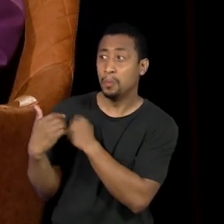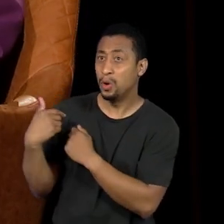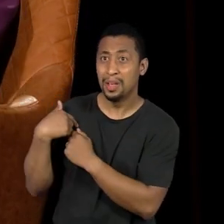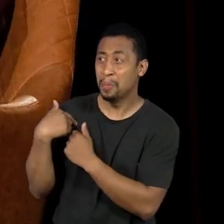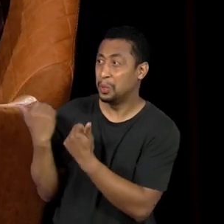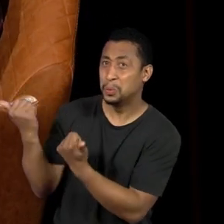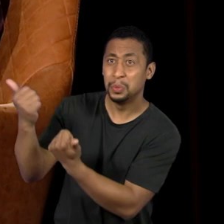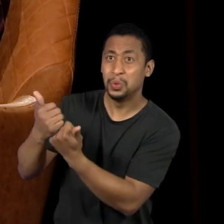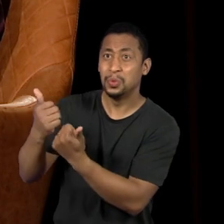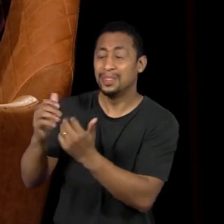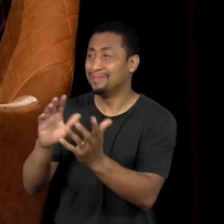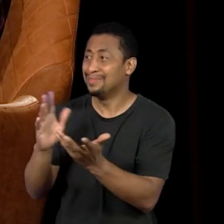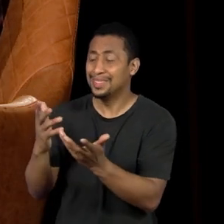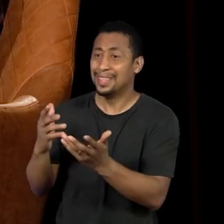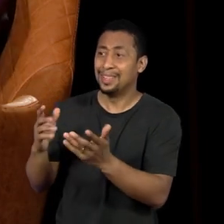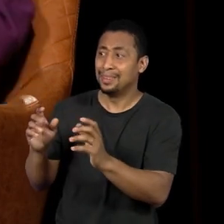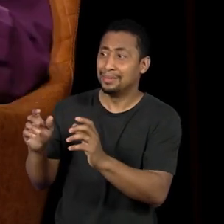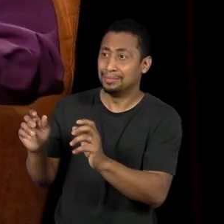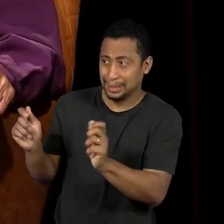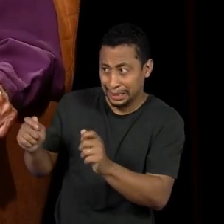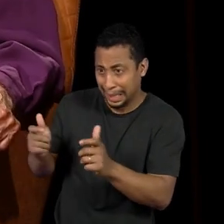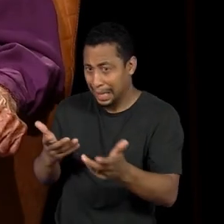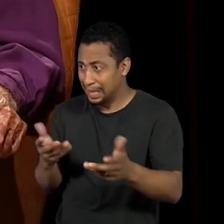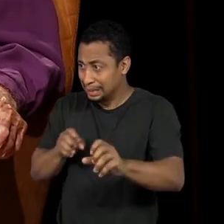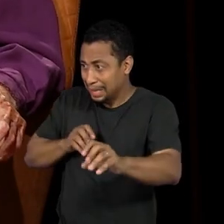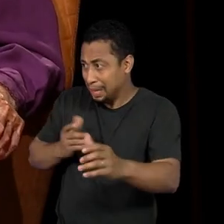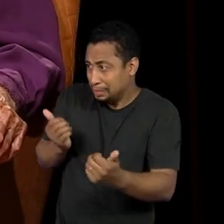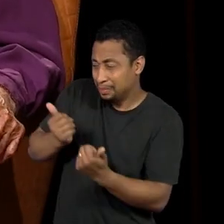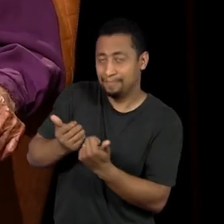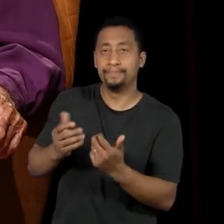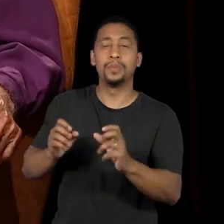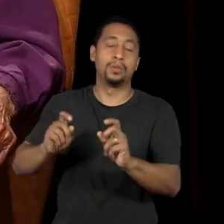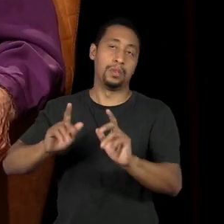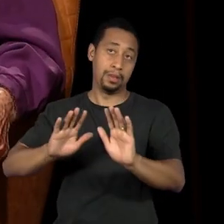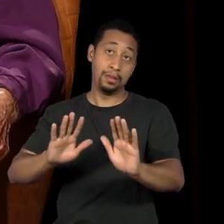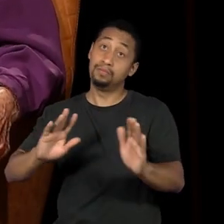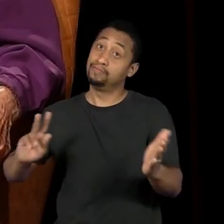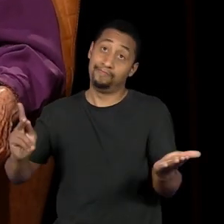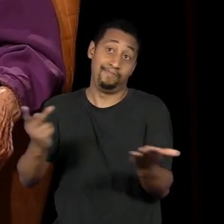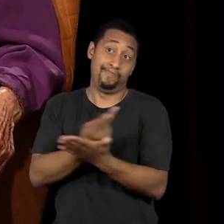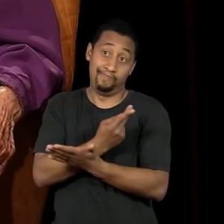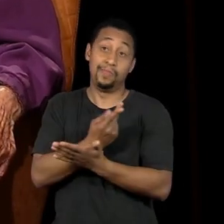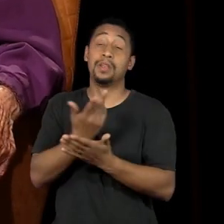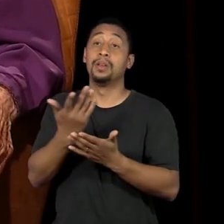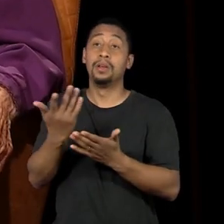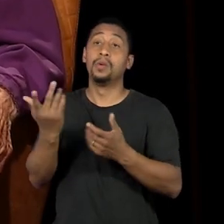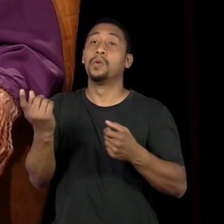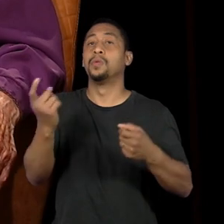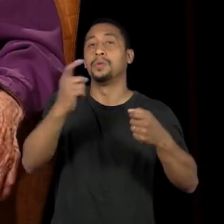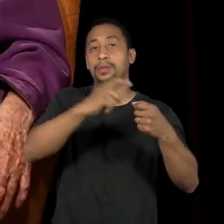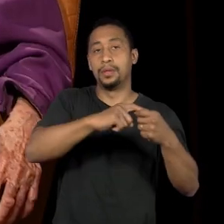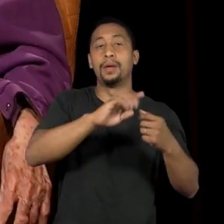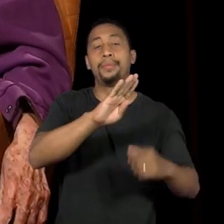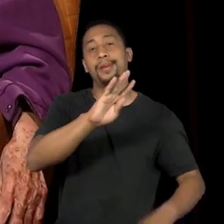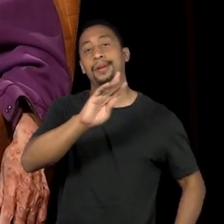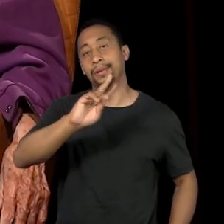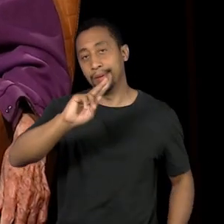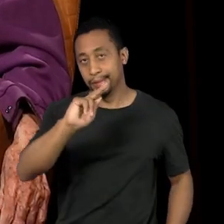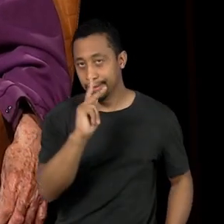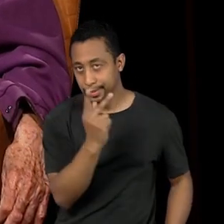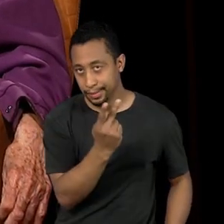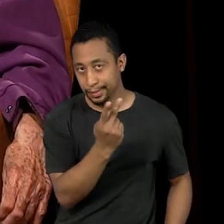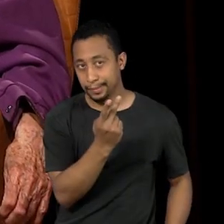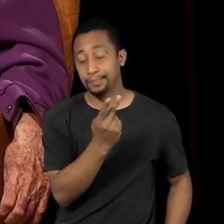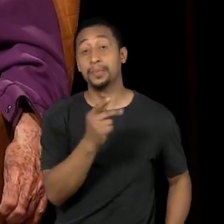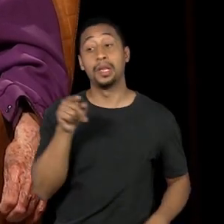vai, tranquilo, não sei o quê. E foi o que aconteceu. Eu voltei para Belo Horizonte, ela voltou ela ficou